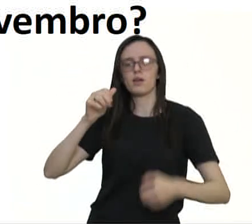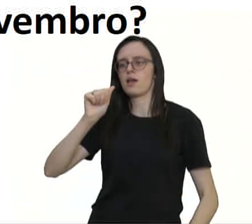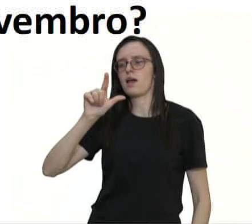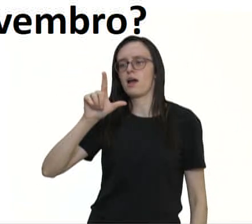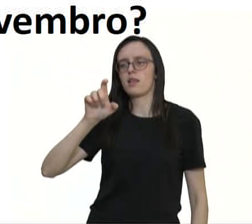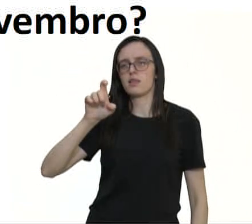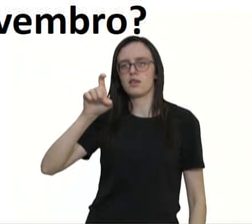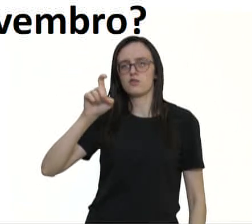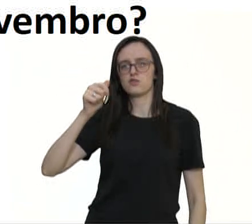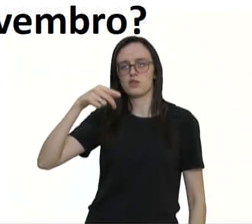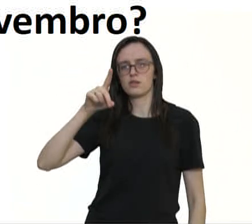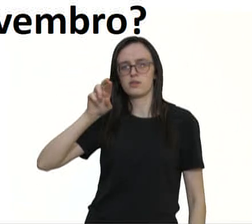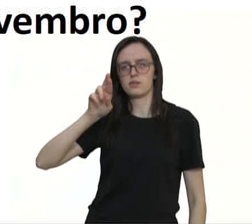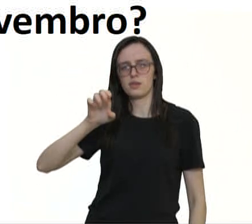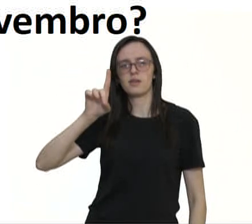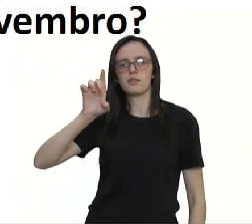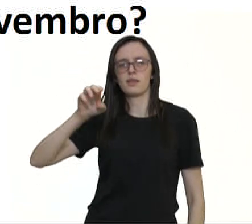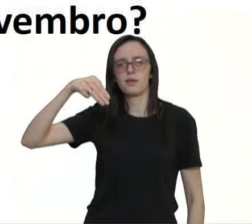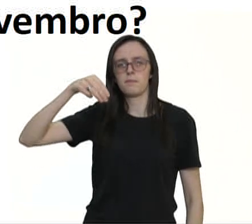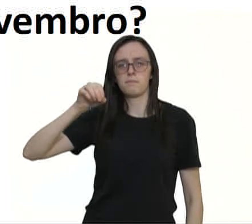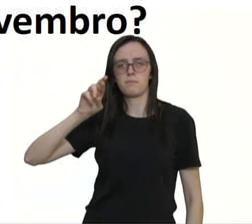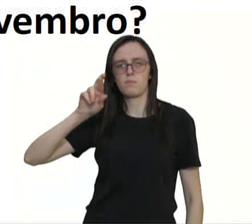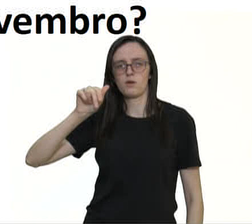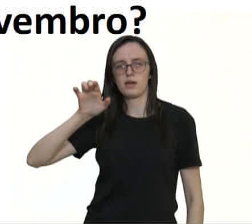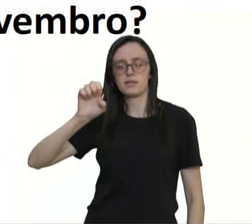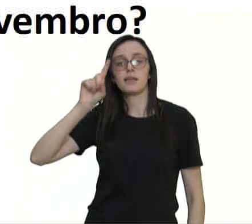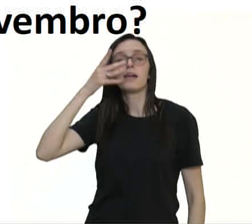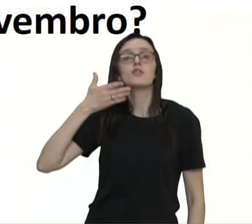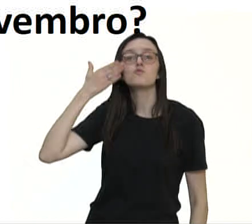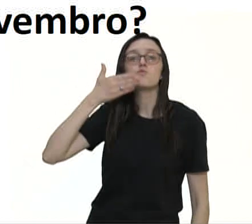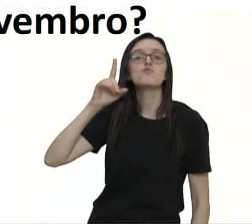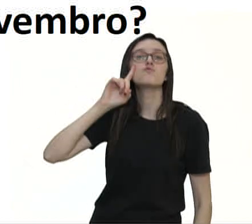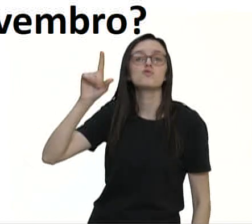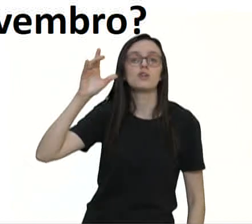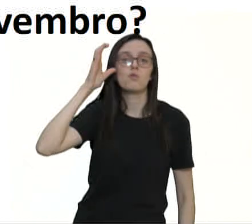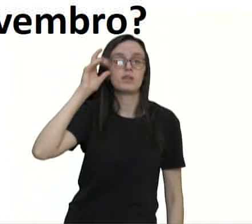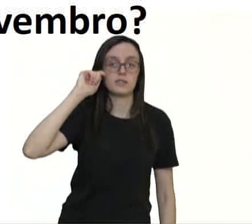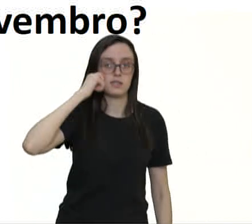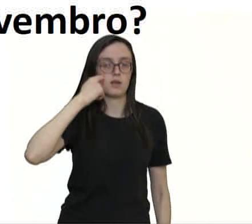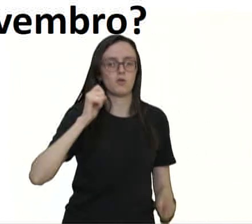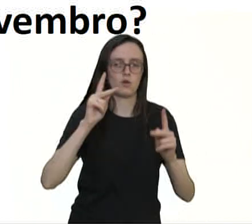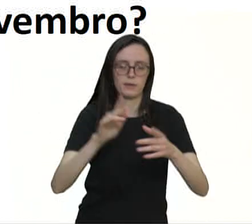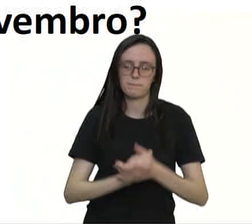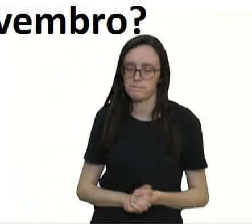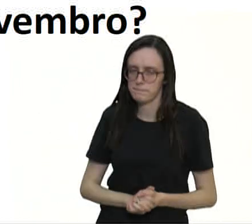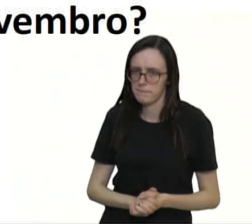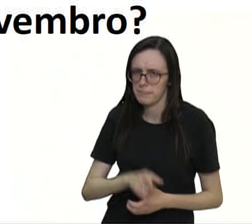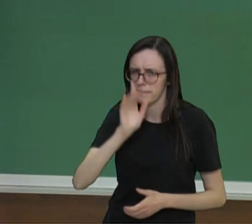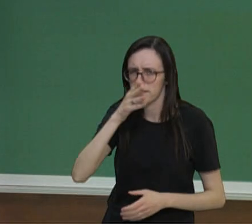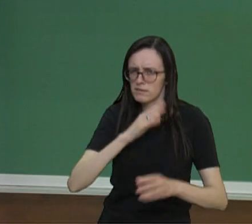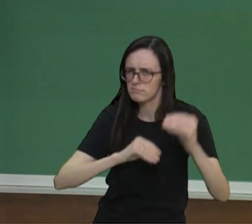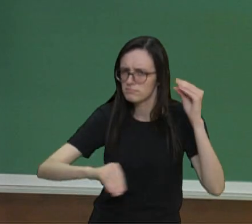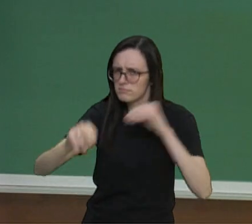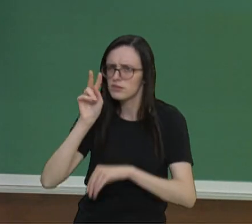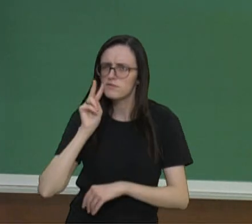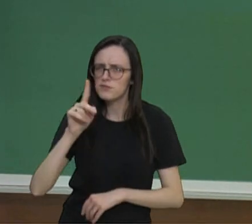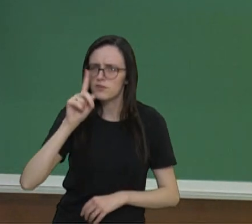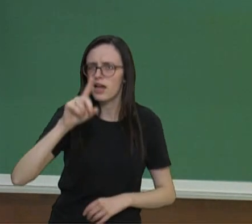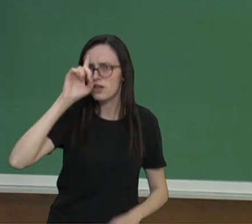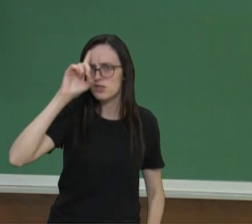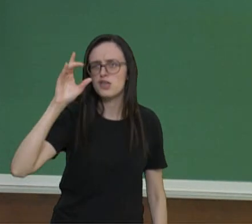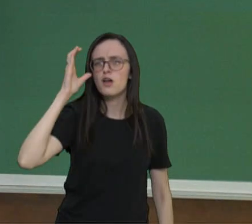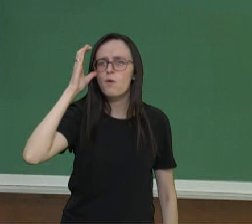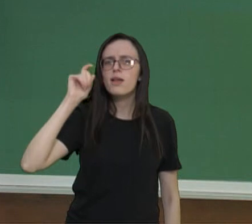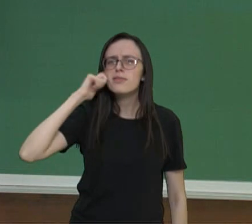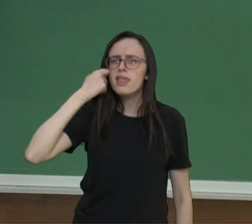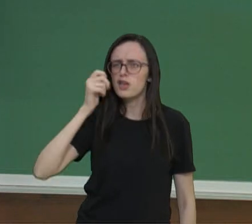você tem um discurso no Dia da Consciência Negra, certo? Foi até aí? Você já ouviu falar do Dia da Consciência Negra?